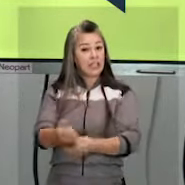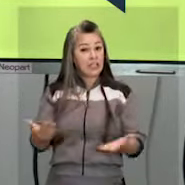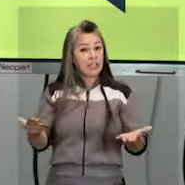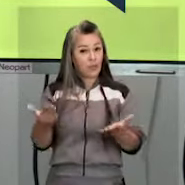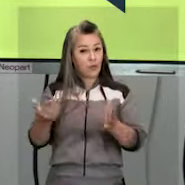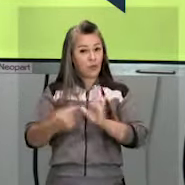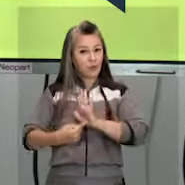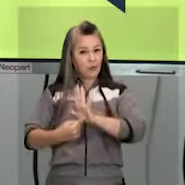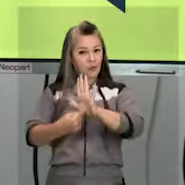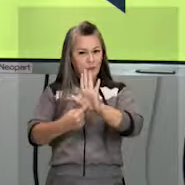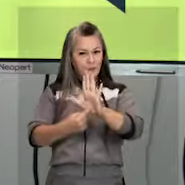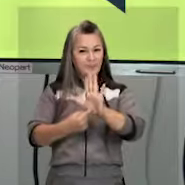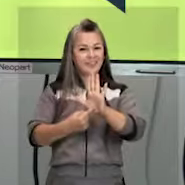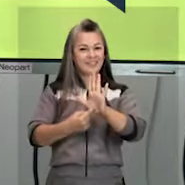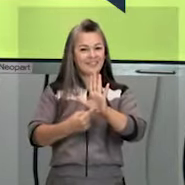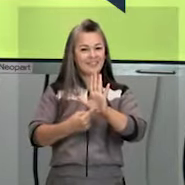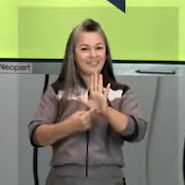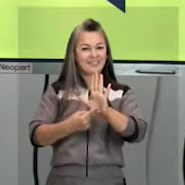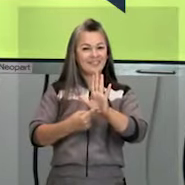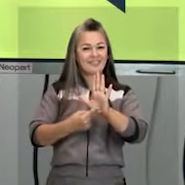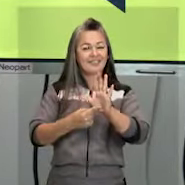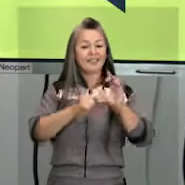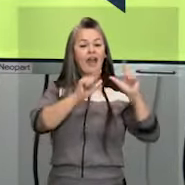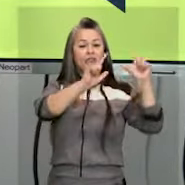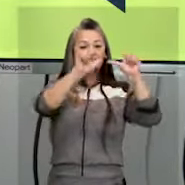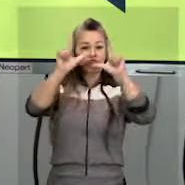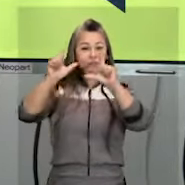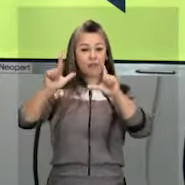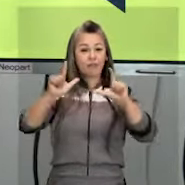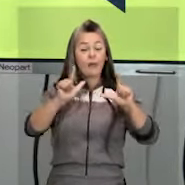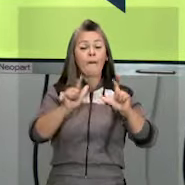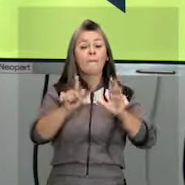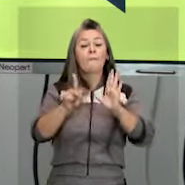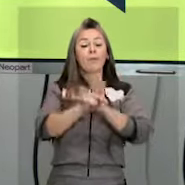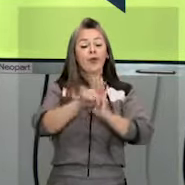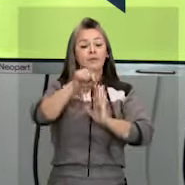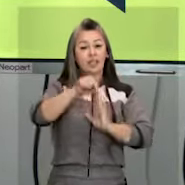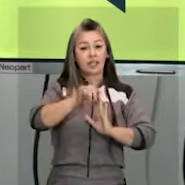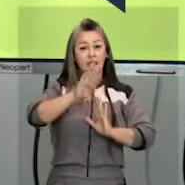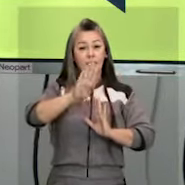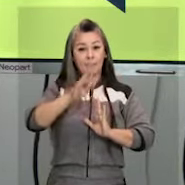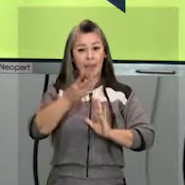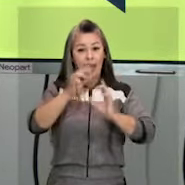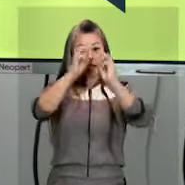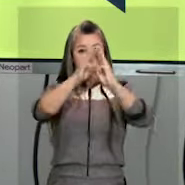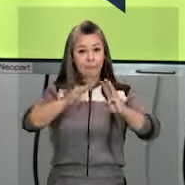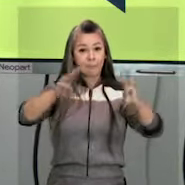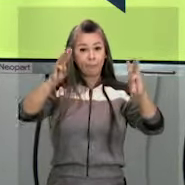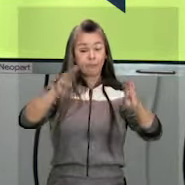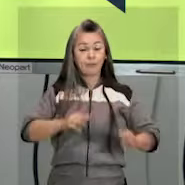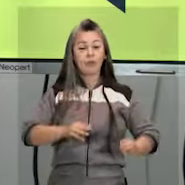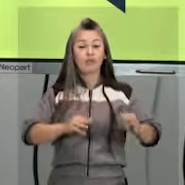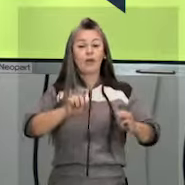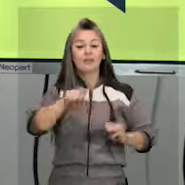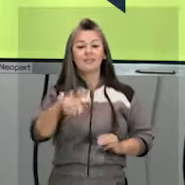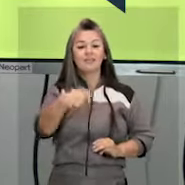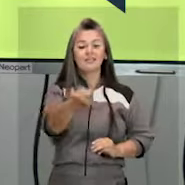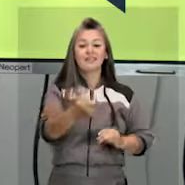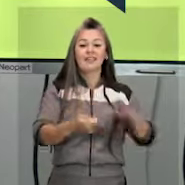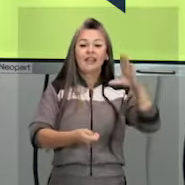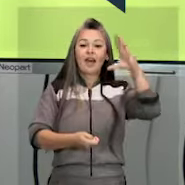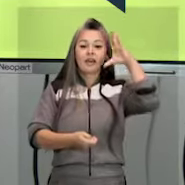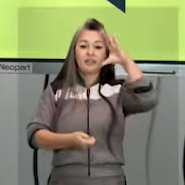no Muquifo, que é o Museu de Quilombos e Favelas Urbanos, localizado aqui na cidade de Belo Horizonte, que fala sobre